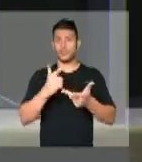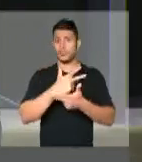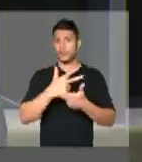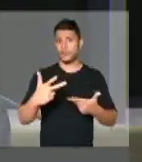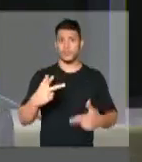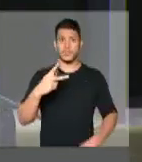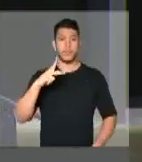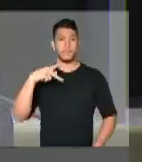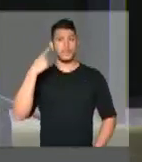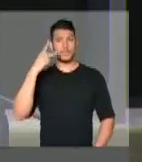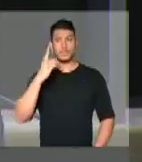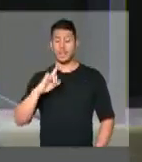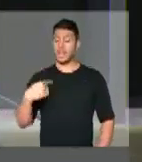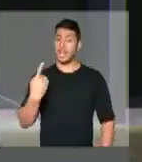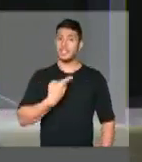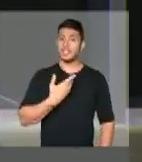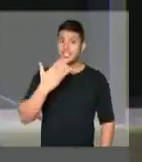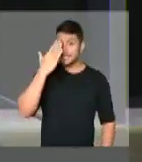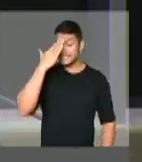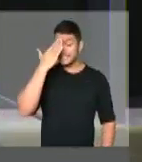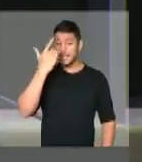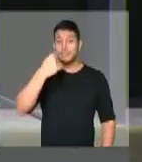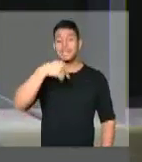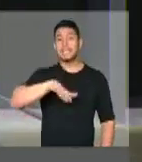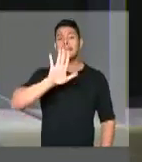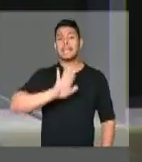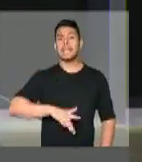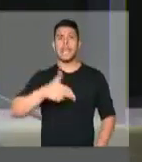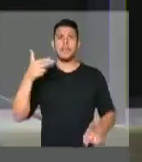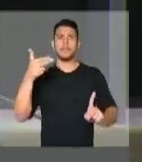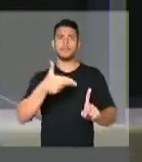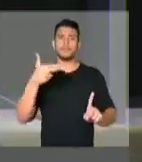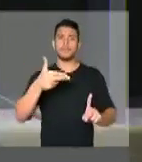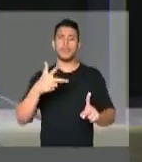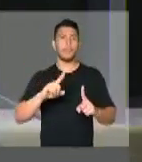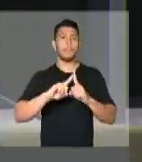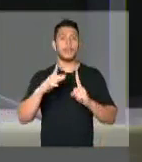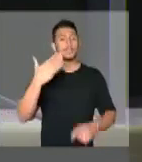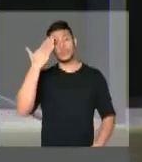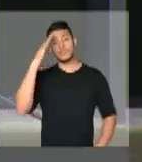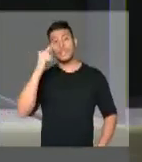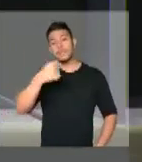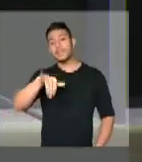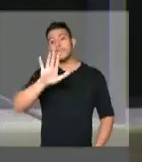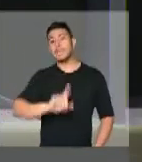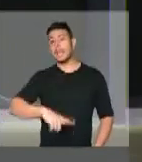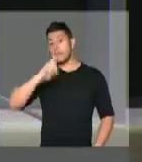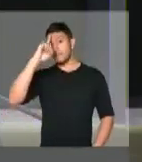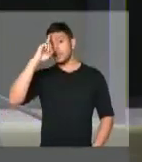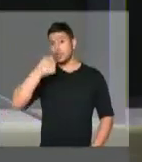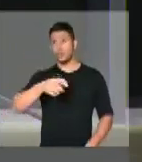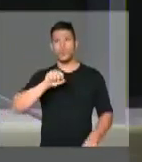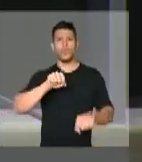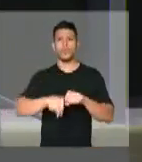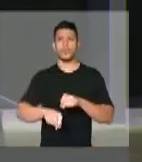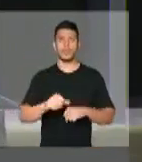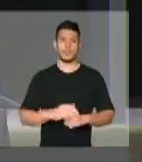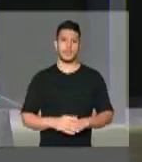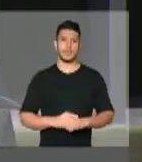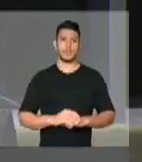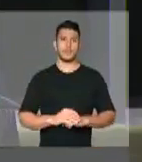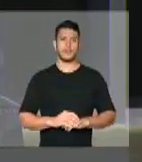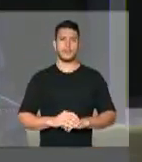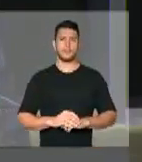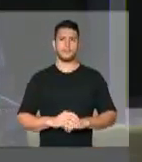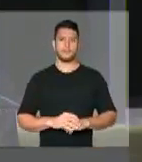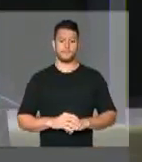atirou. Mas nós não sabemos, deputada Benedita, quem mandou matar. Que força política no